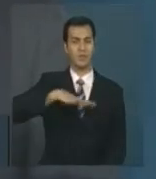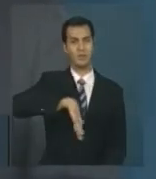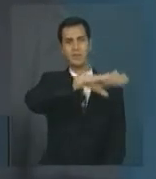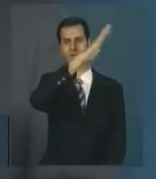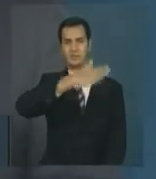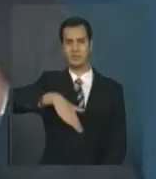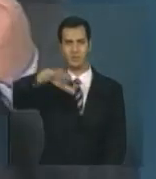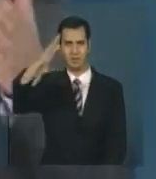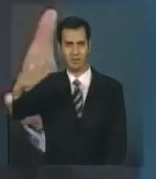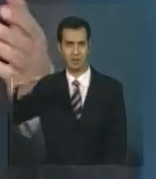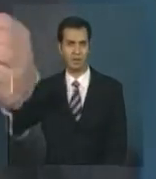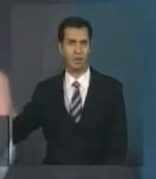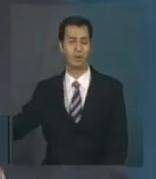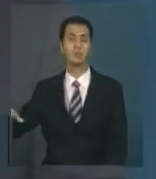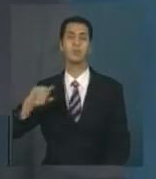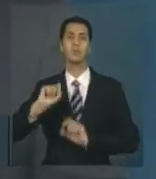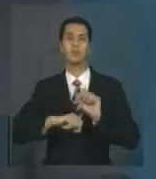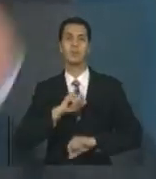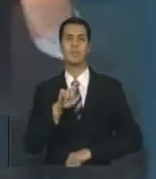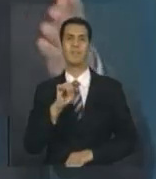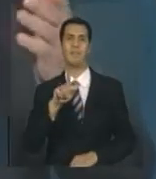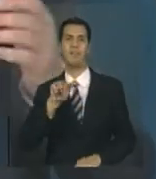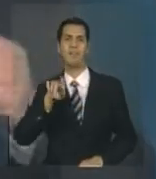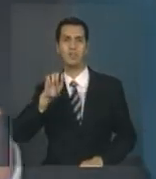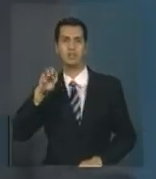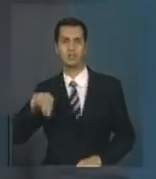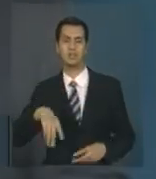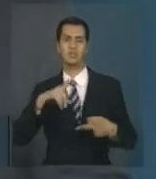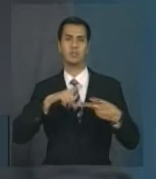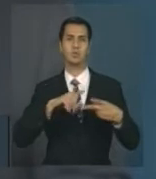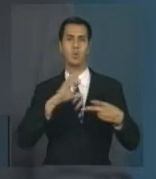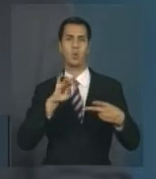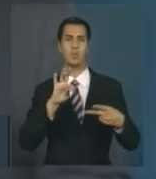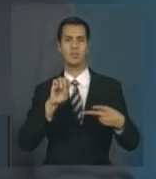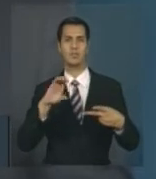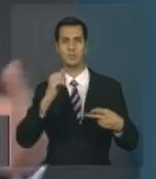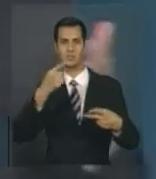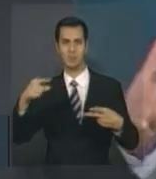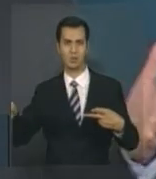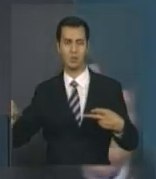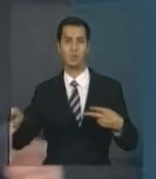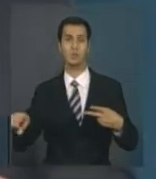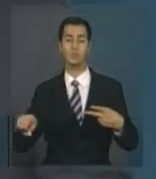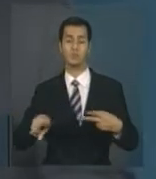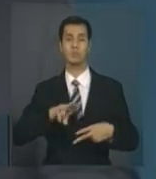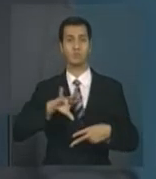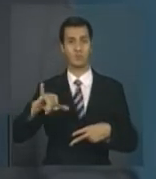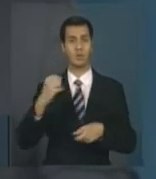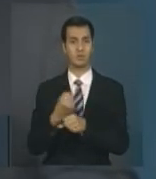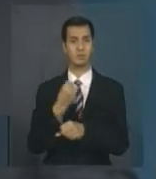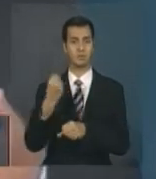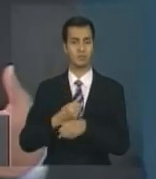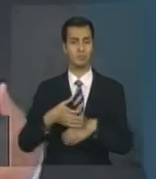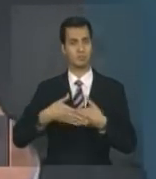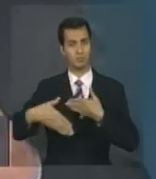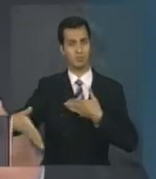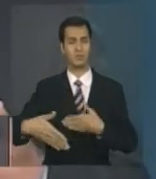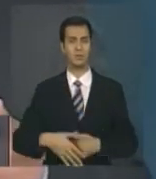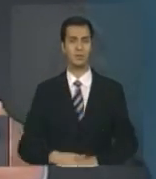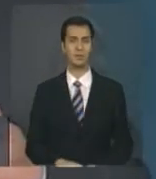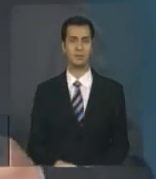serrana. Obras de dragagem, obras de contenção, e que serão realizadas.